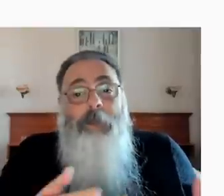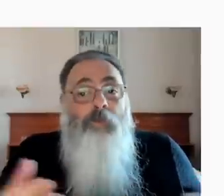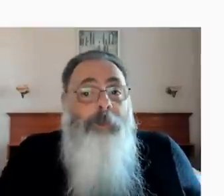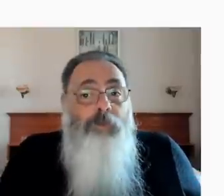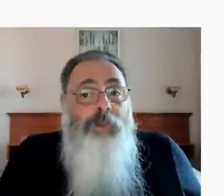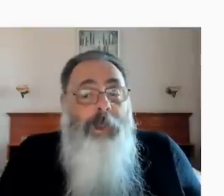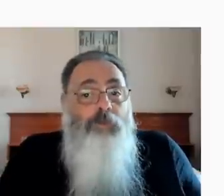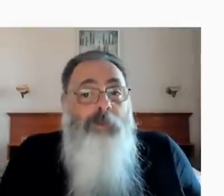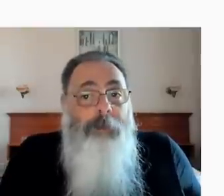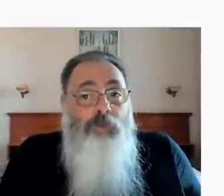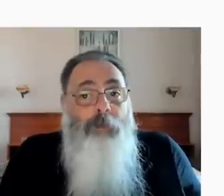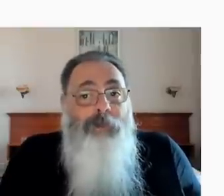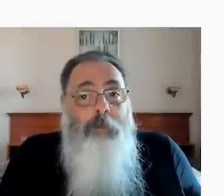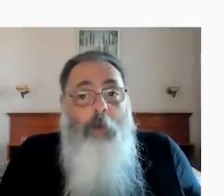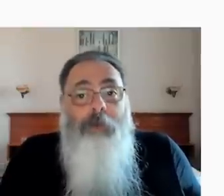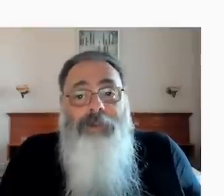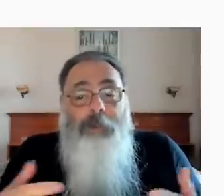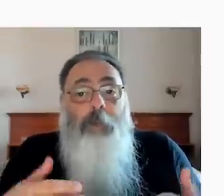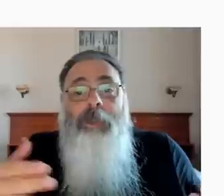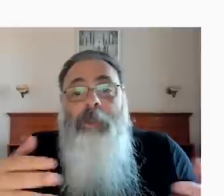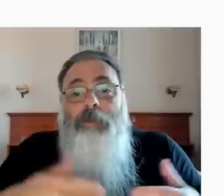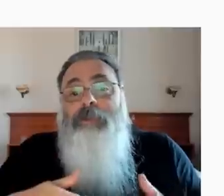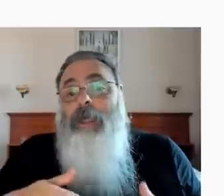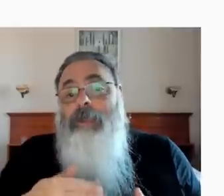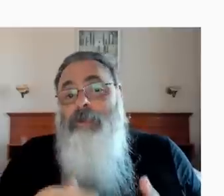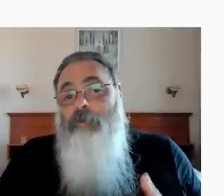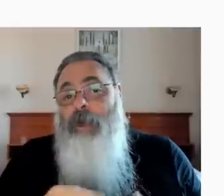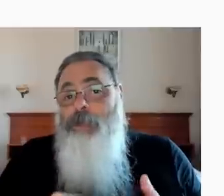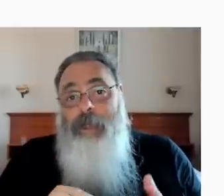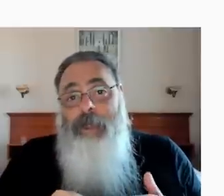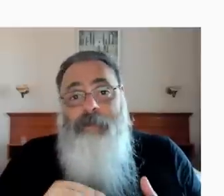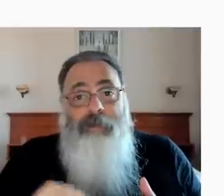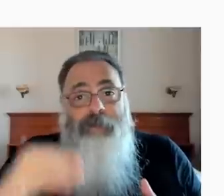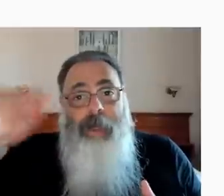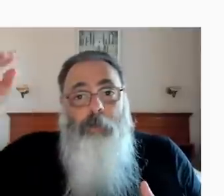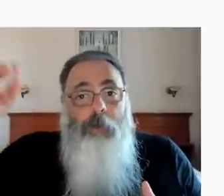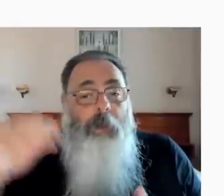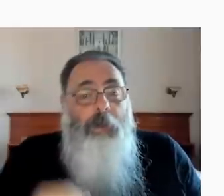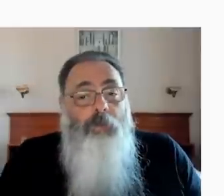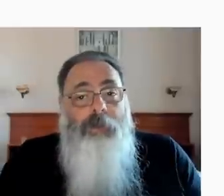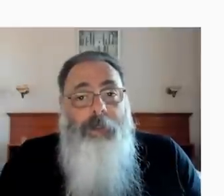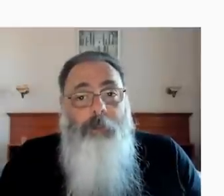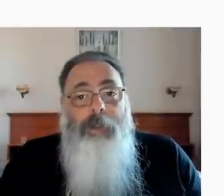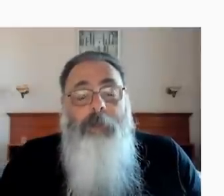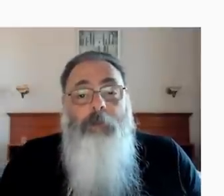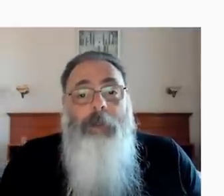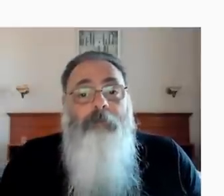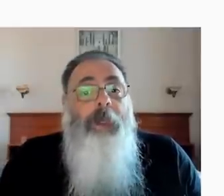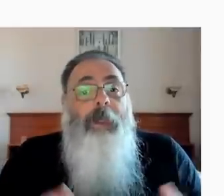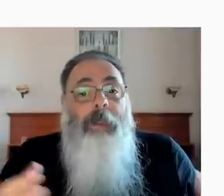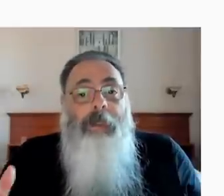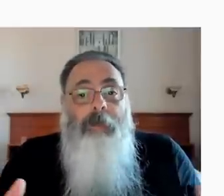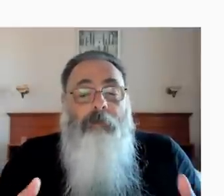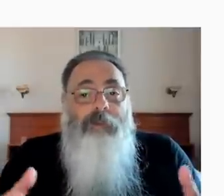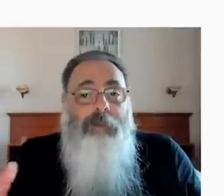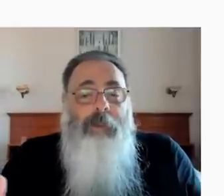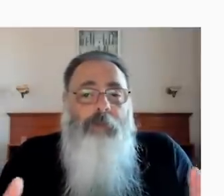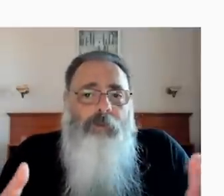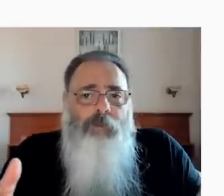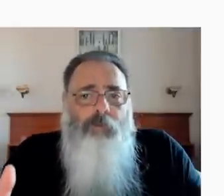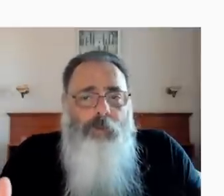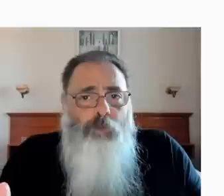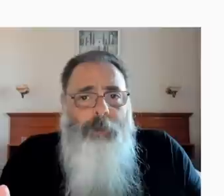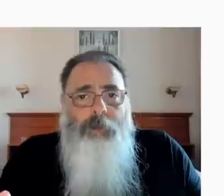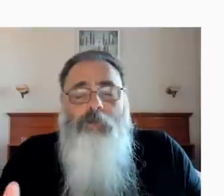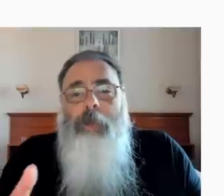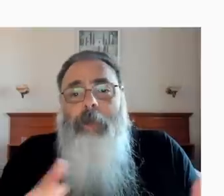zero e isso prejudica justamente os mais pobres que poderiam estar nessa faixa entre zero e o salário mínimo né E ali você